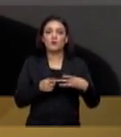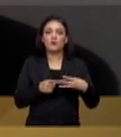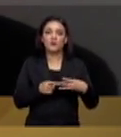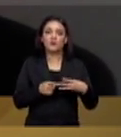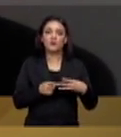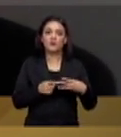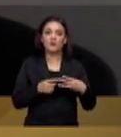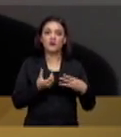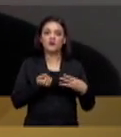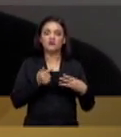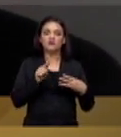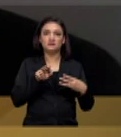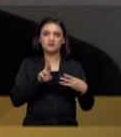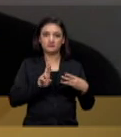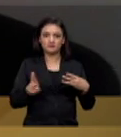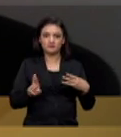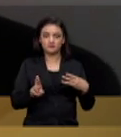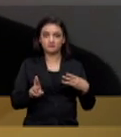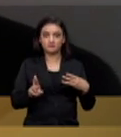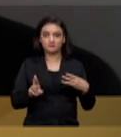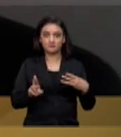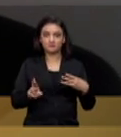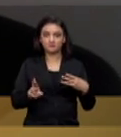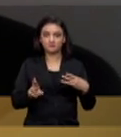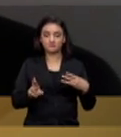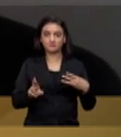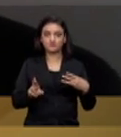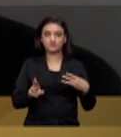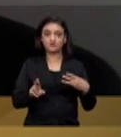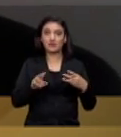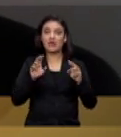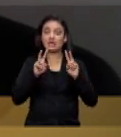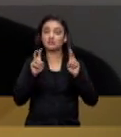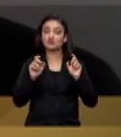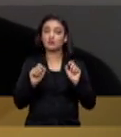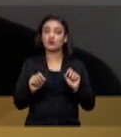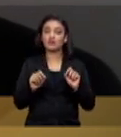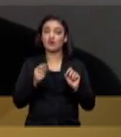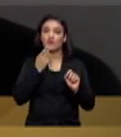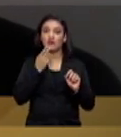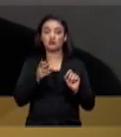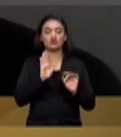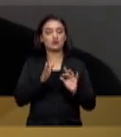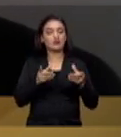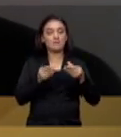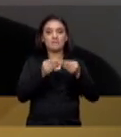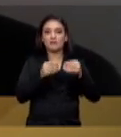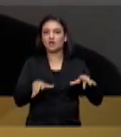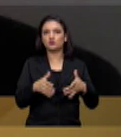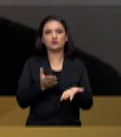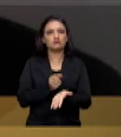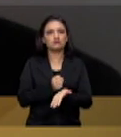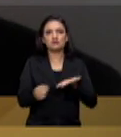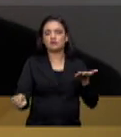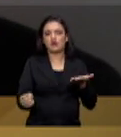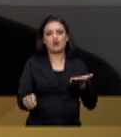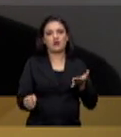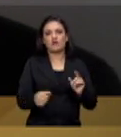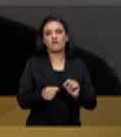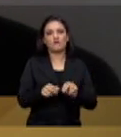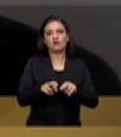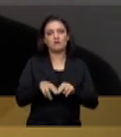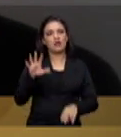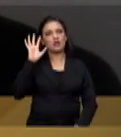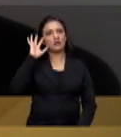no segundo agravo do paciente, a impugnação é sobre a prejudicialidade declarada na